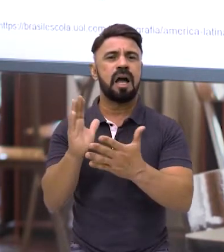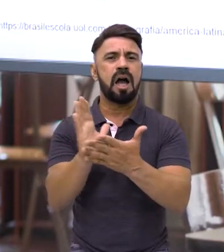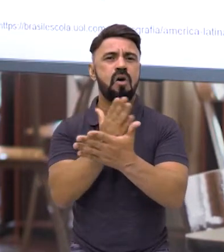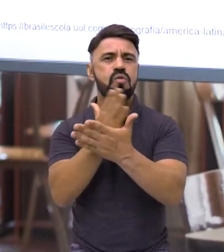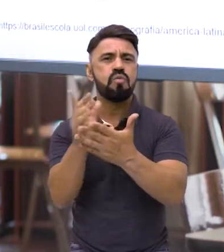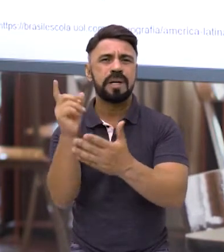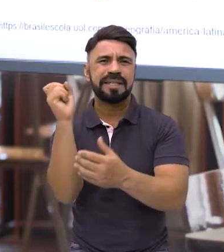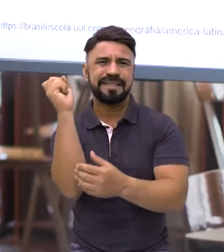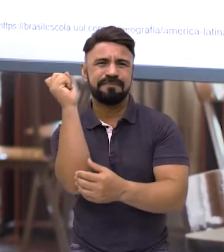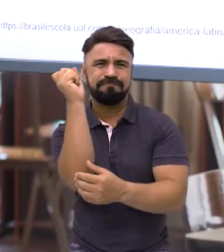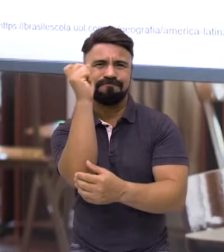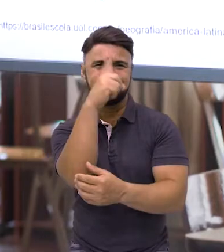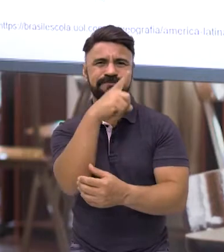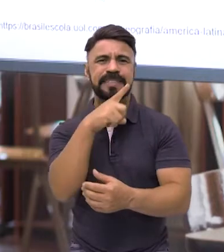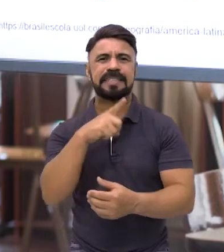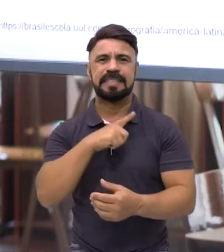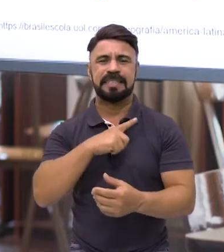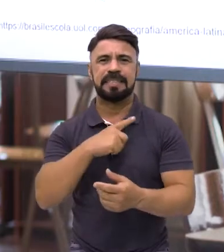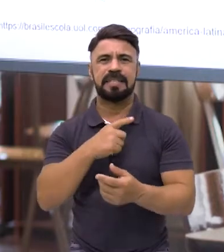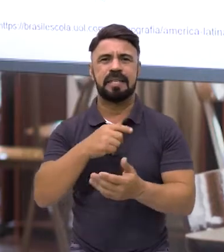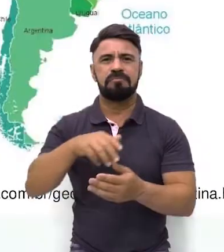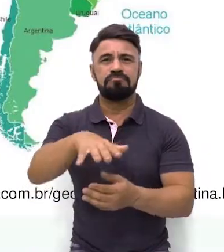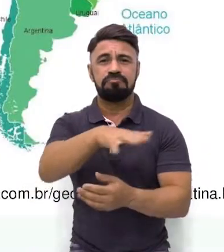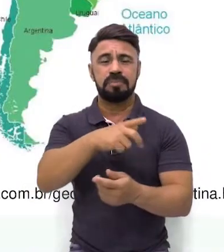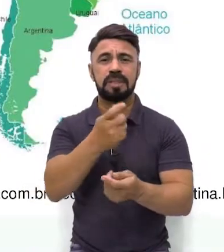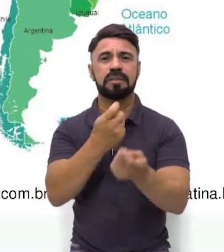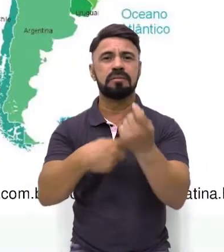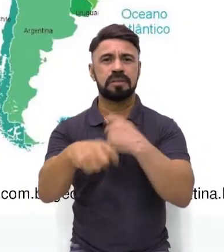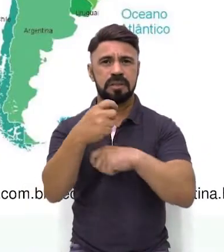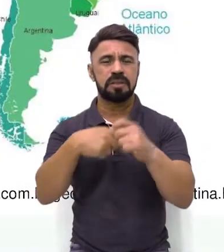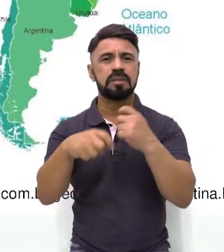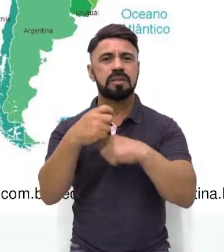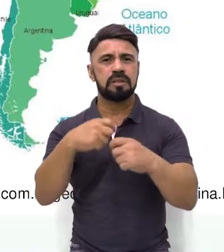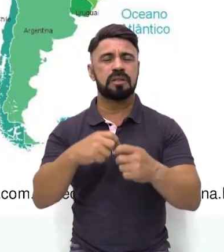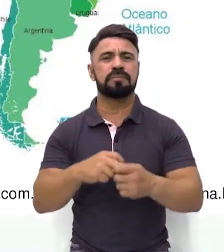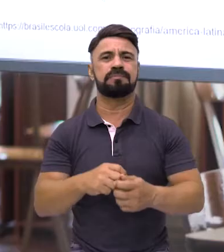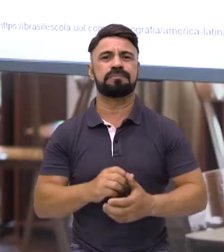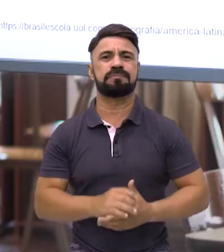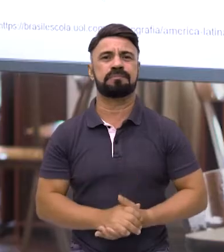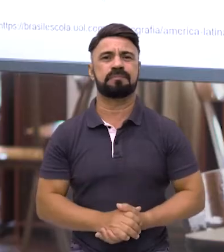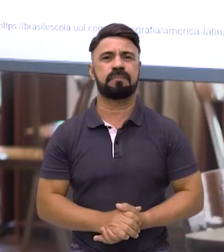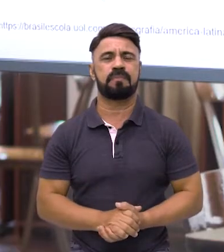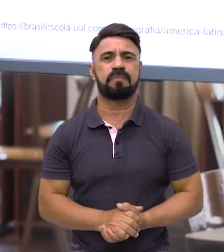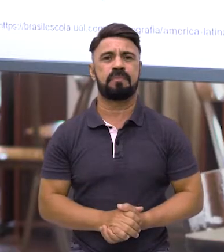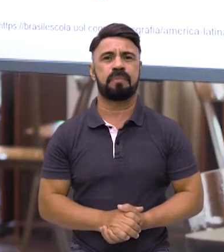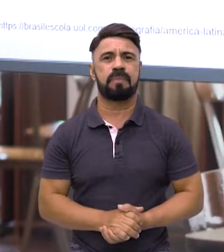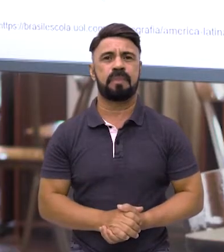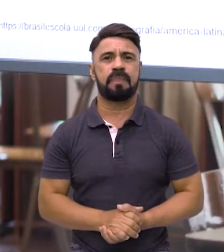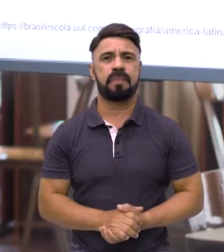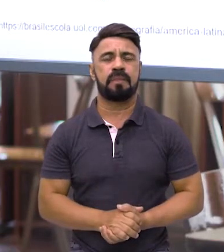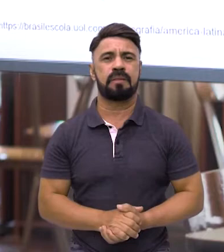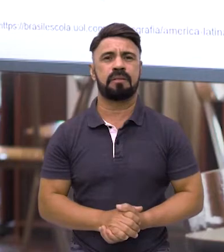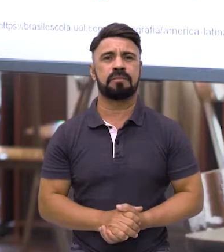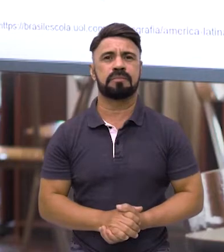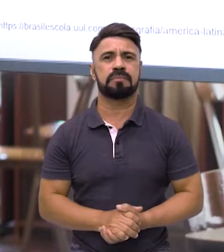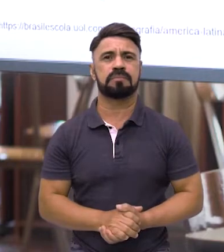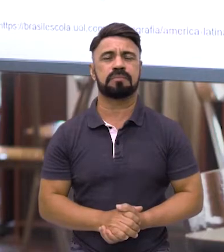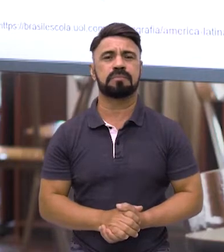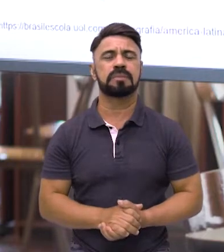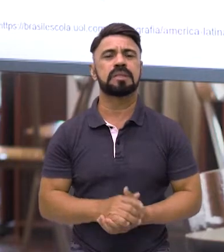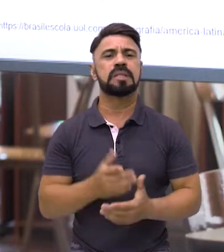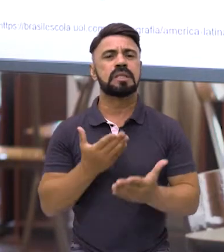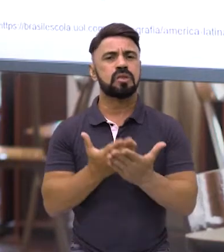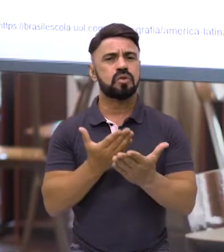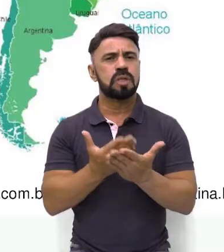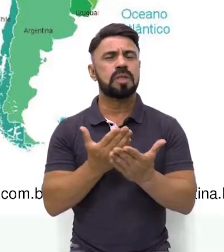algumas dificuldades no meio econômico. Chamamos de sul geoeconômico. Também estudamos um